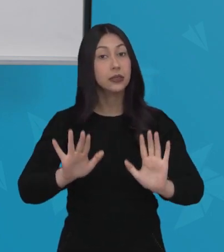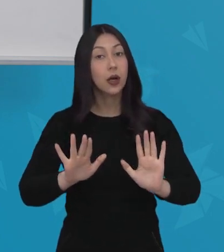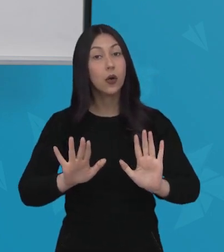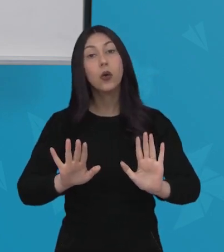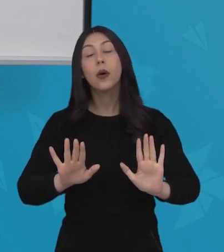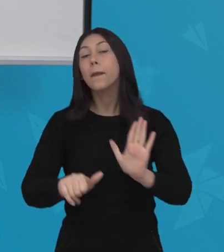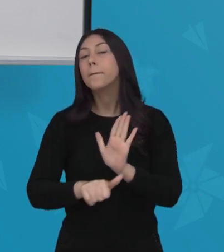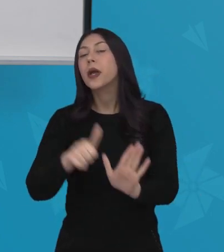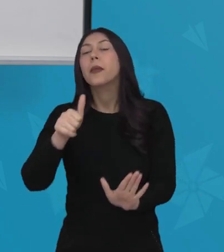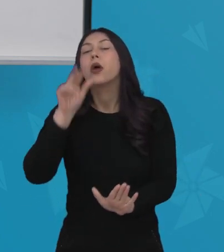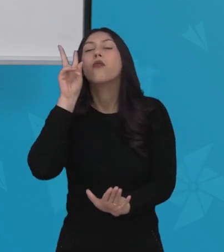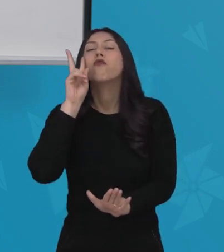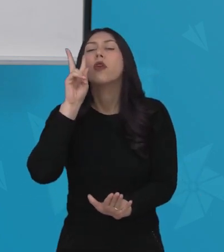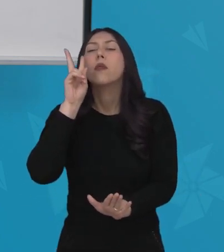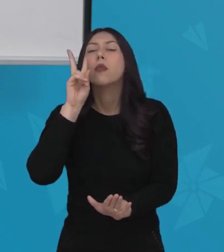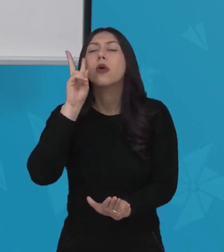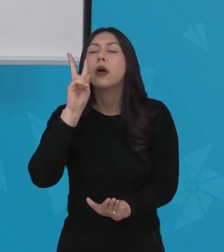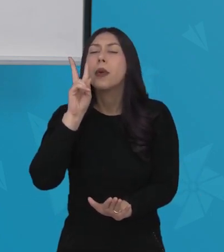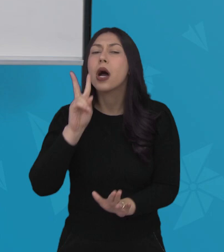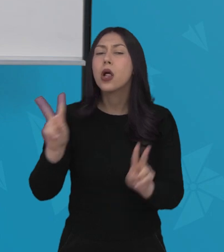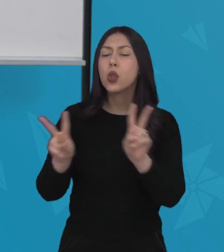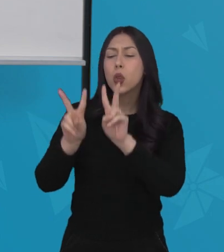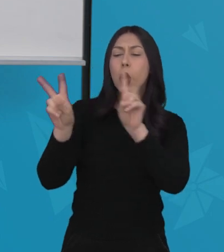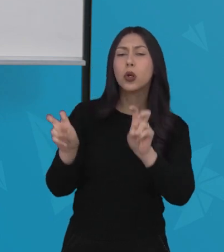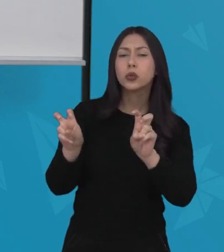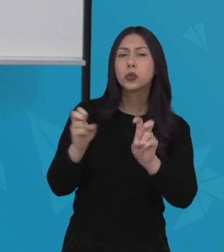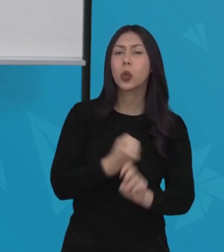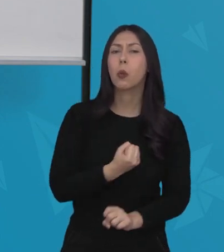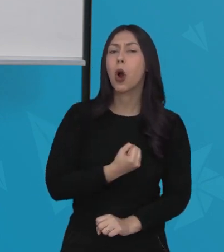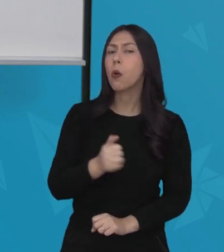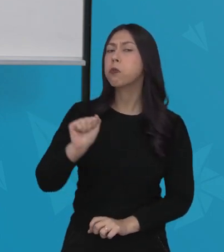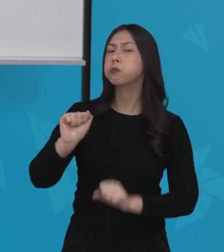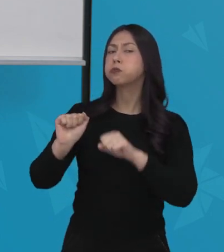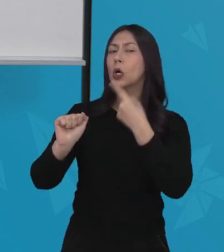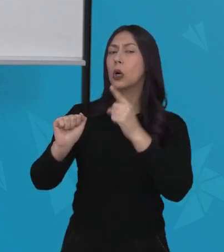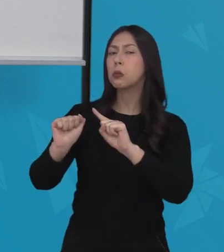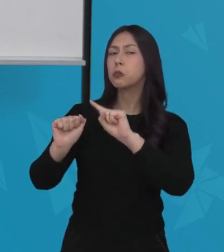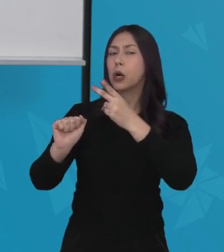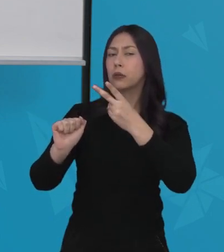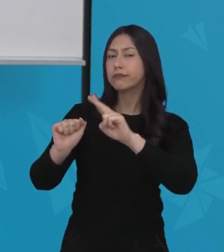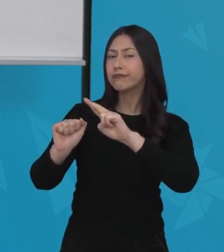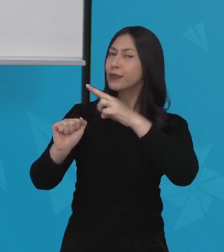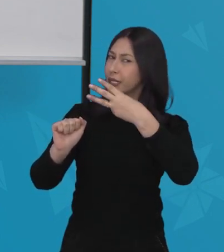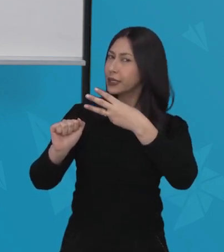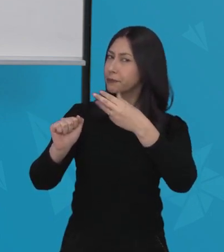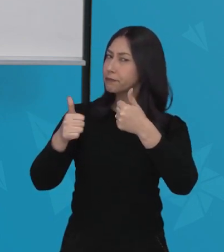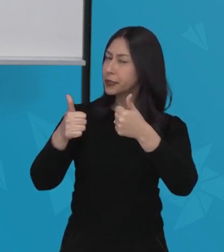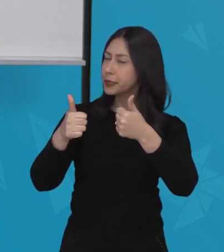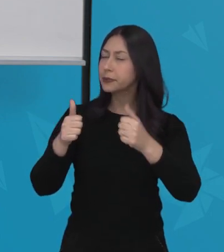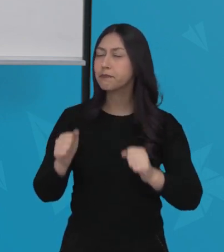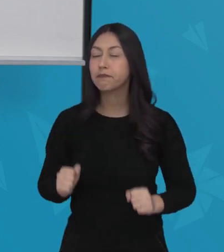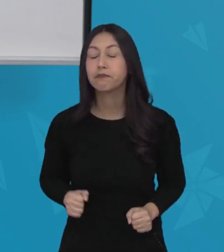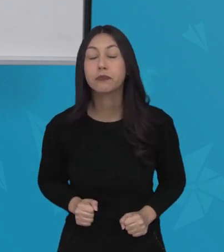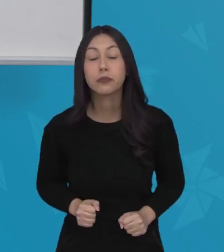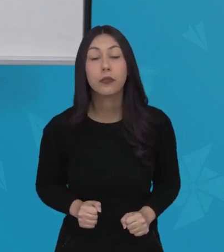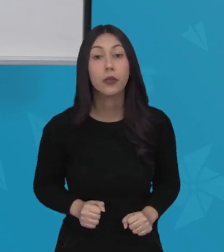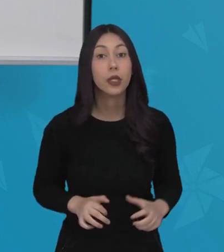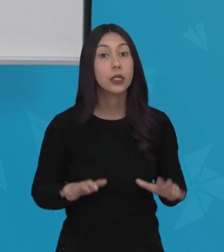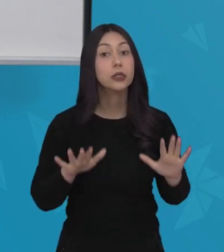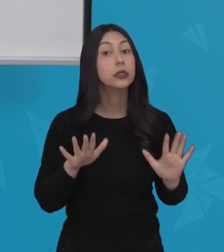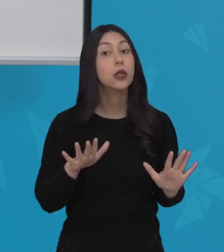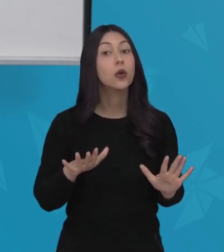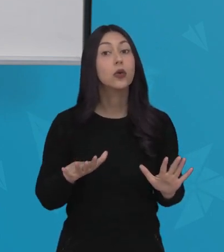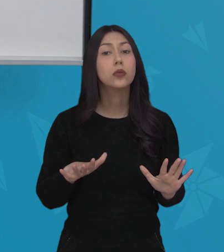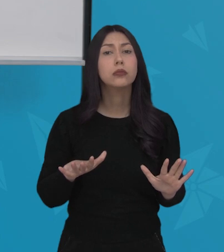dar uma retomada naqueles conceitos básicos de potenciação lá da matemática. Tranquilo? Basicamente,